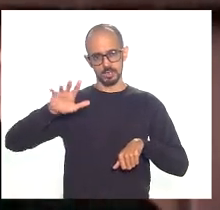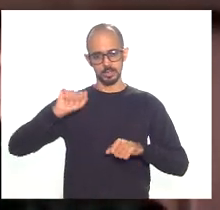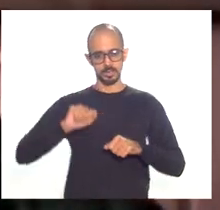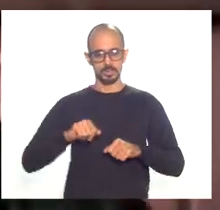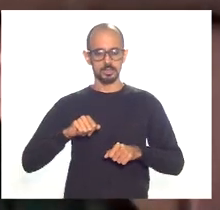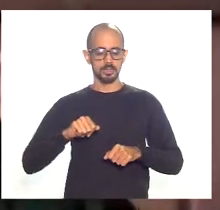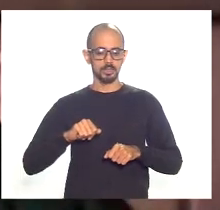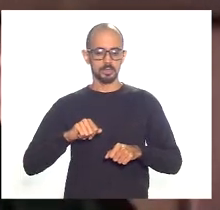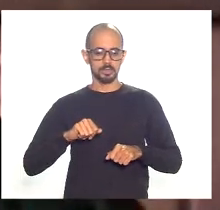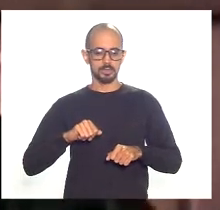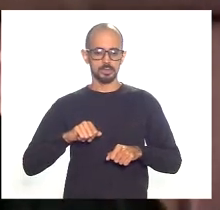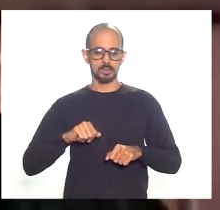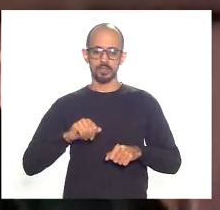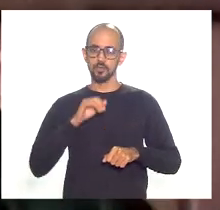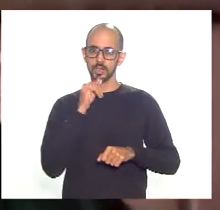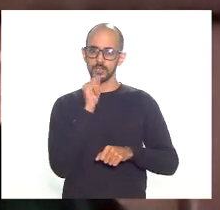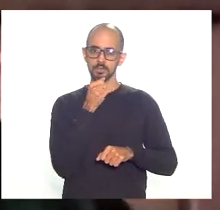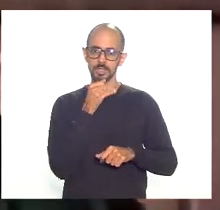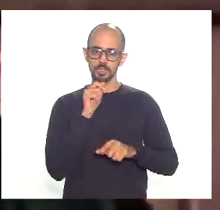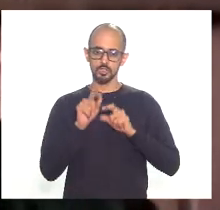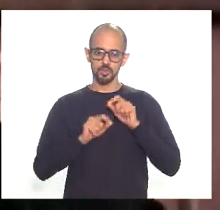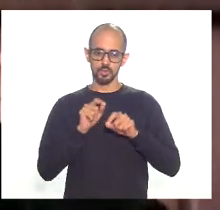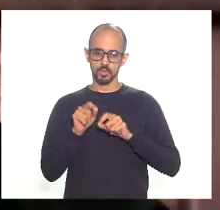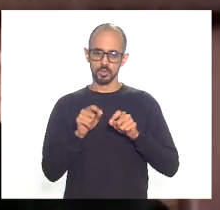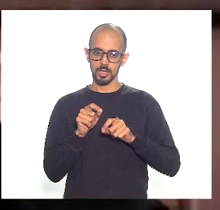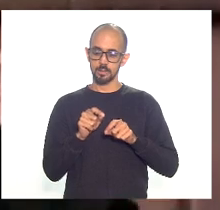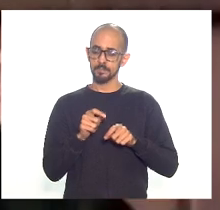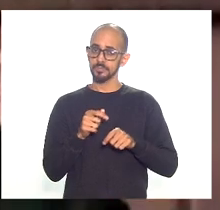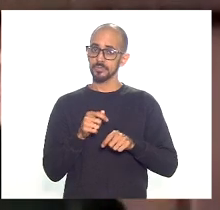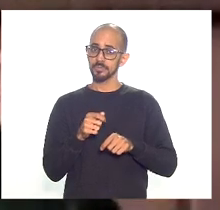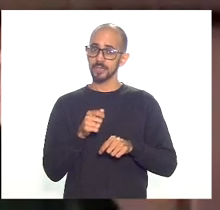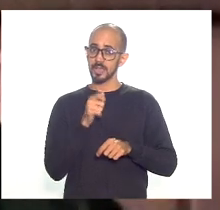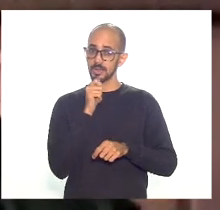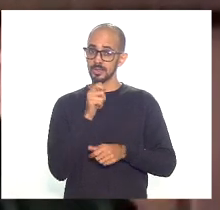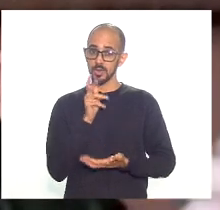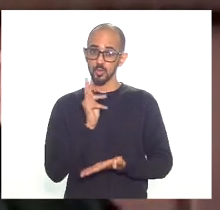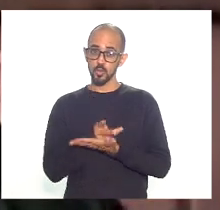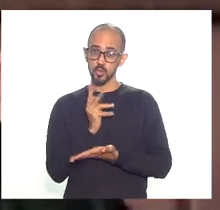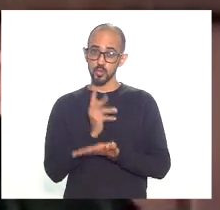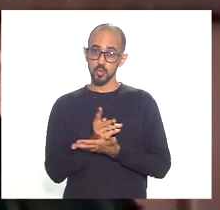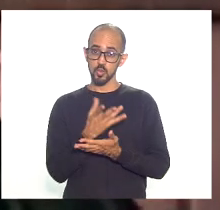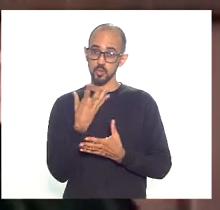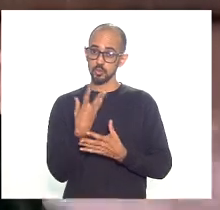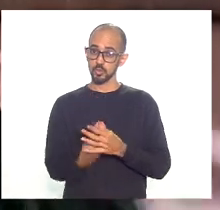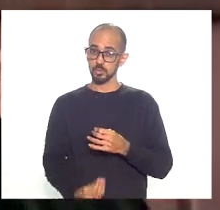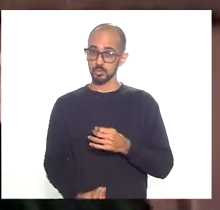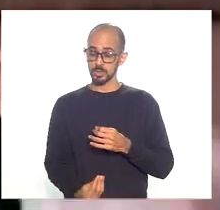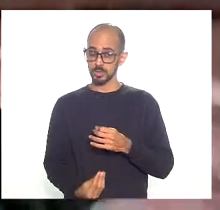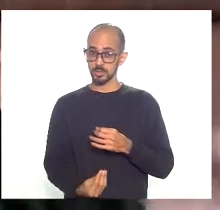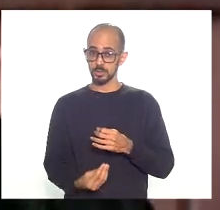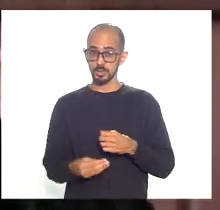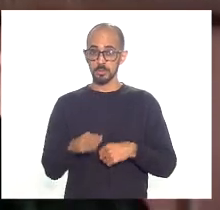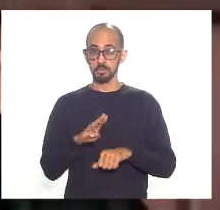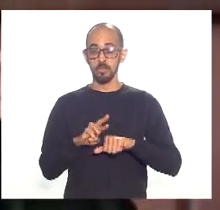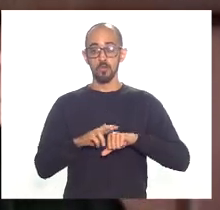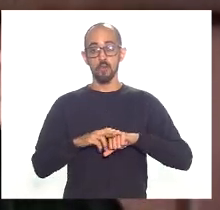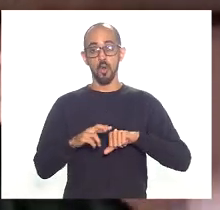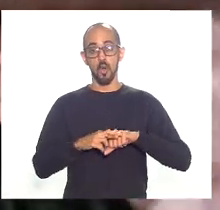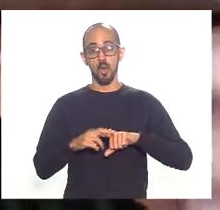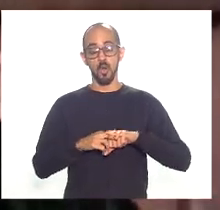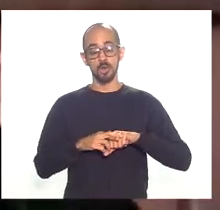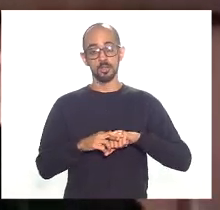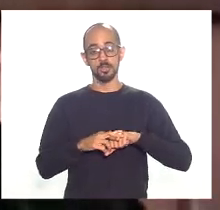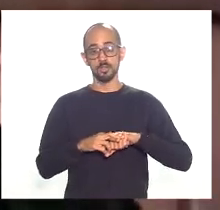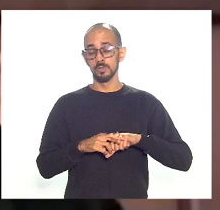três que, né, infelizmente, ainda estão desaparecidas em Belford Roxo, são vistas como menos passíveis de